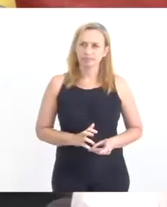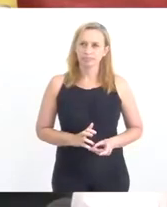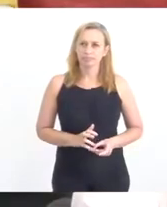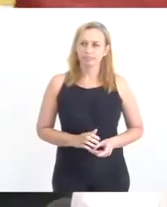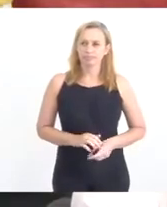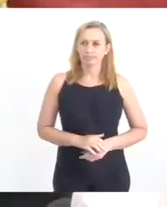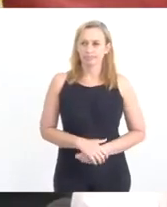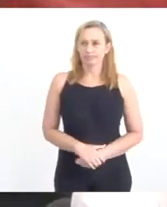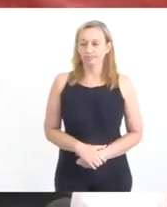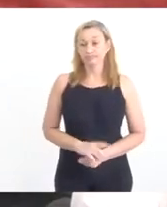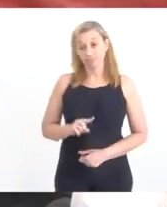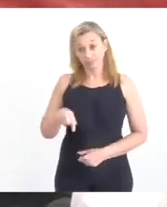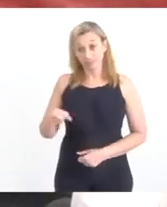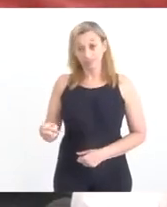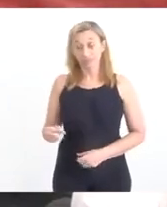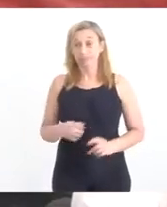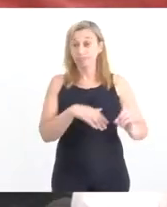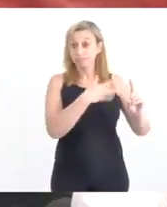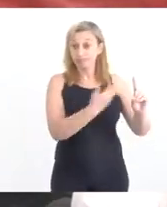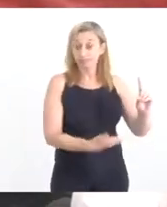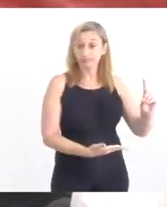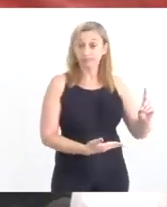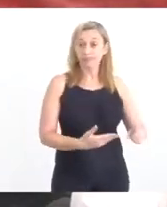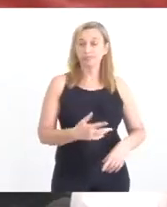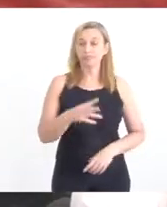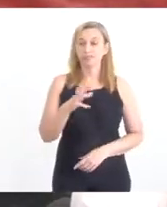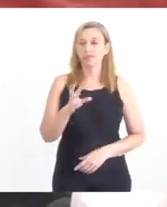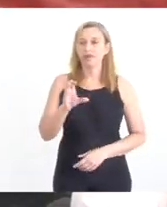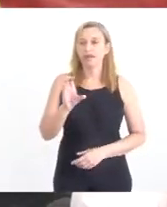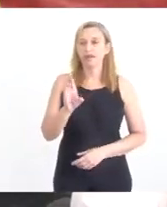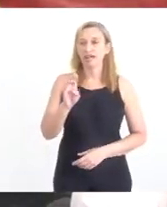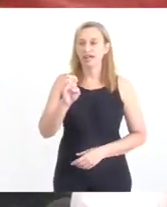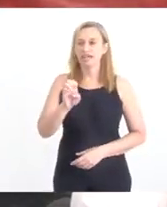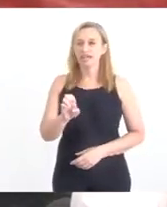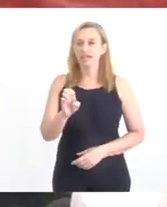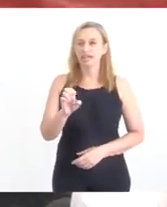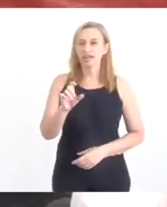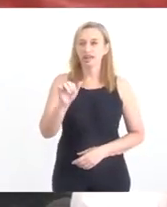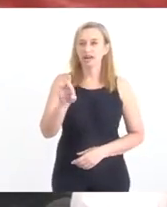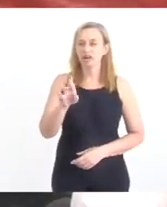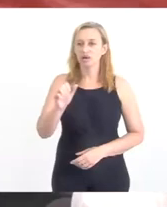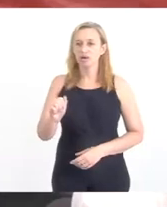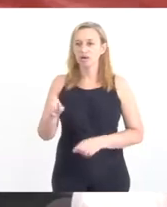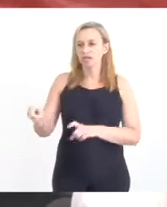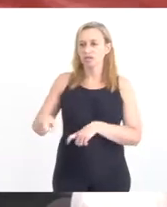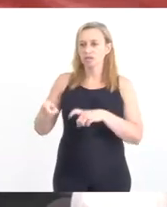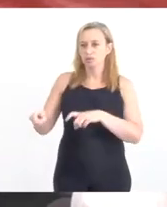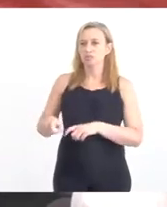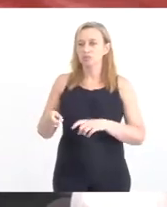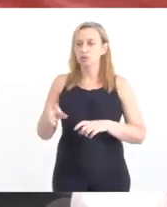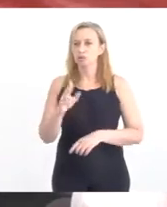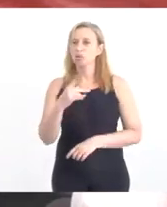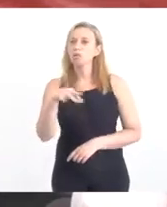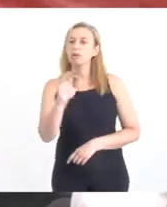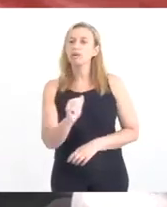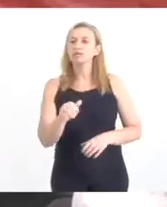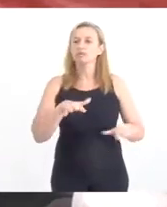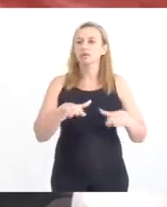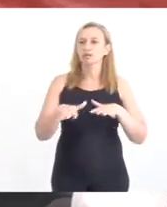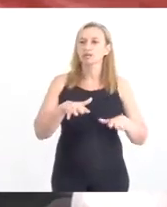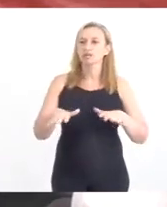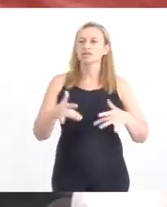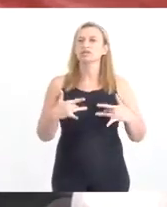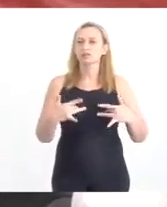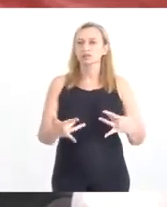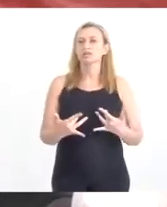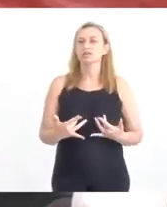bom próximo homenageado é a rede cal que a rede carioca de agricultura urbana que é o movimento social